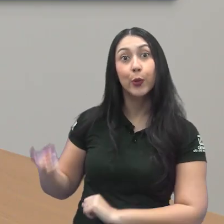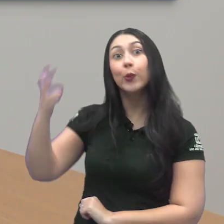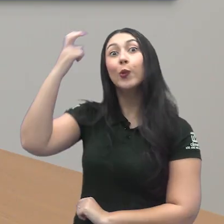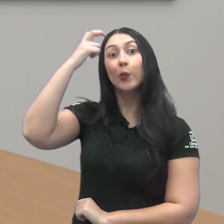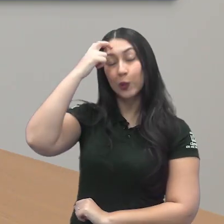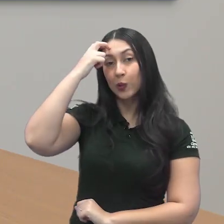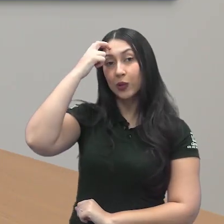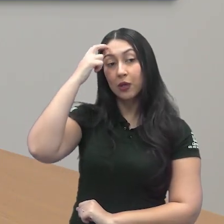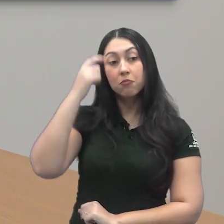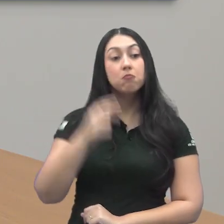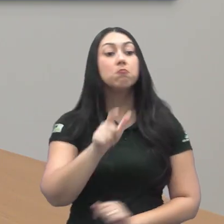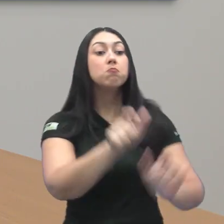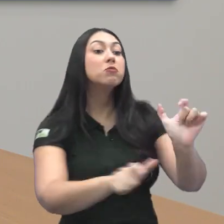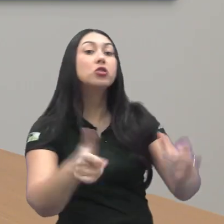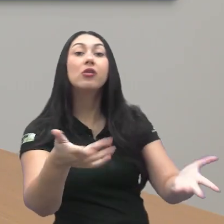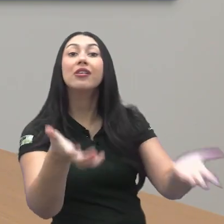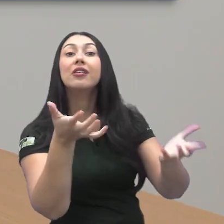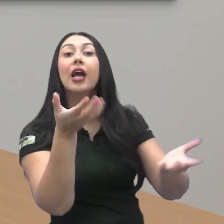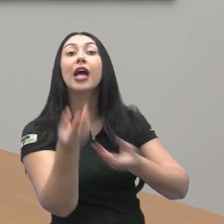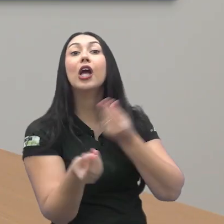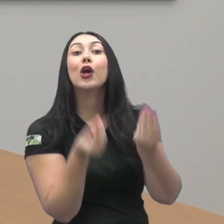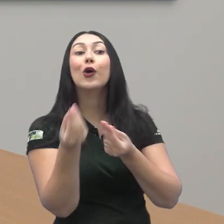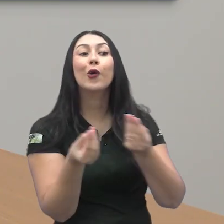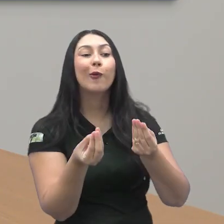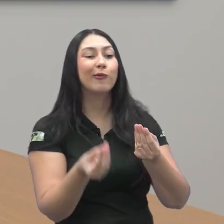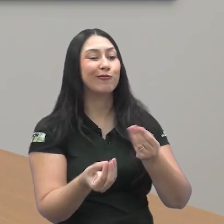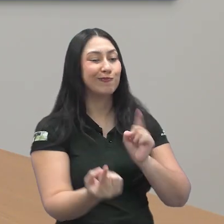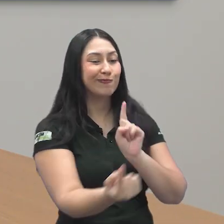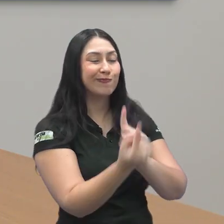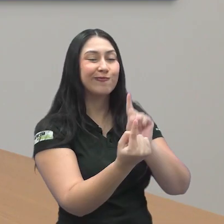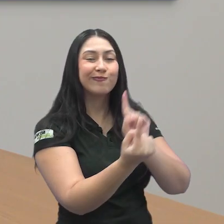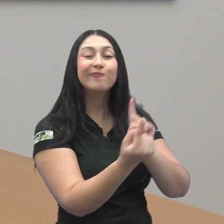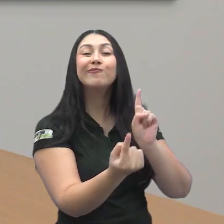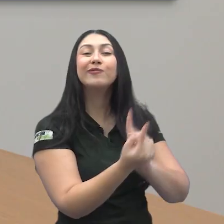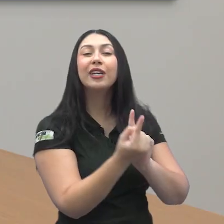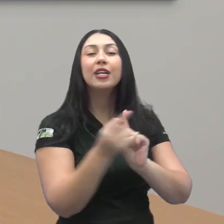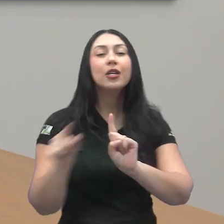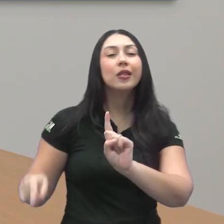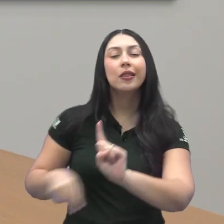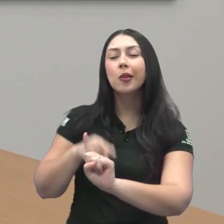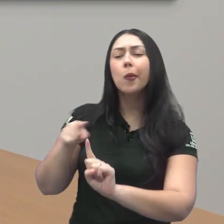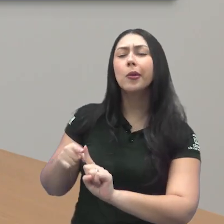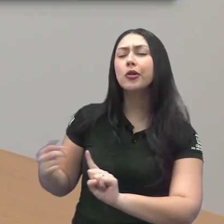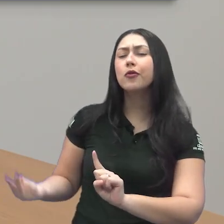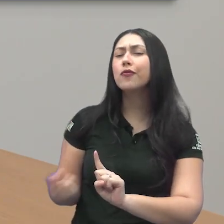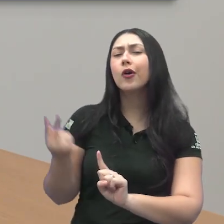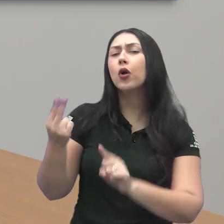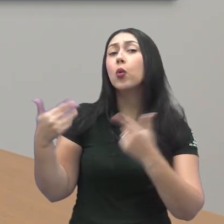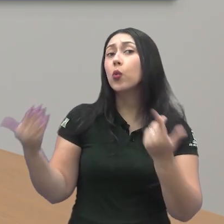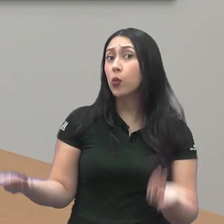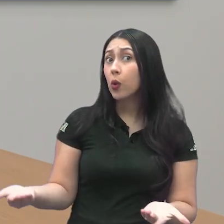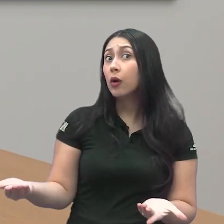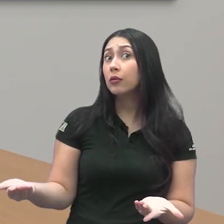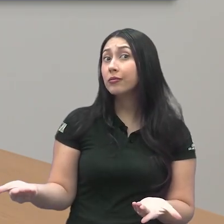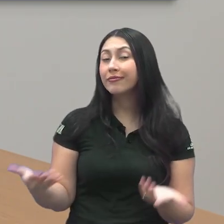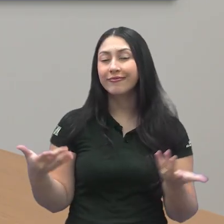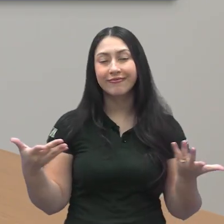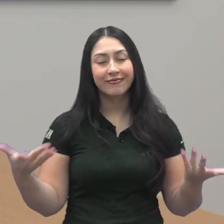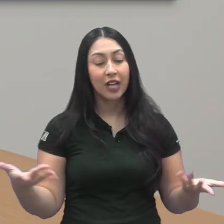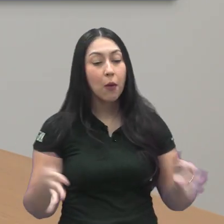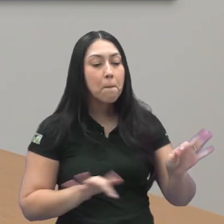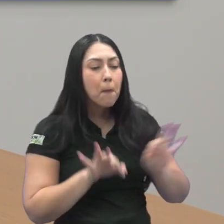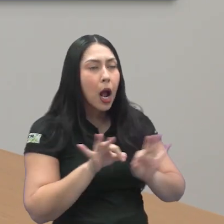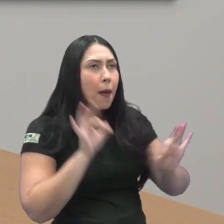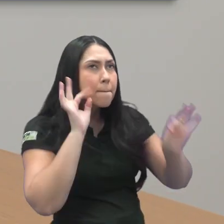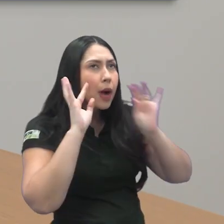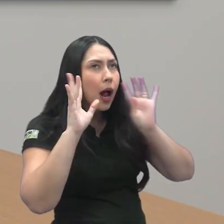que eu criei. O que o meu mercado quer, como que eu vou atender o meu mercado, a partir de quais objetivos, valores e a cultura que eu defendo.